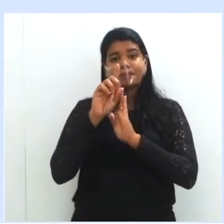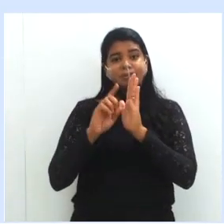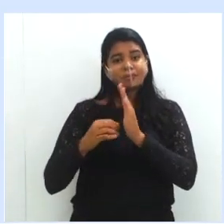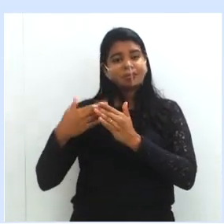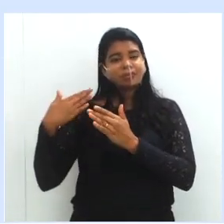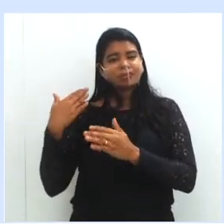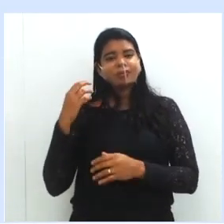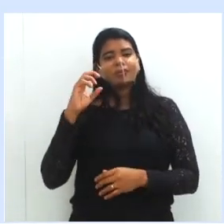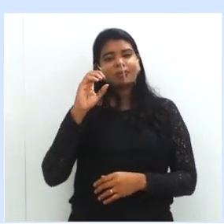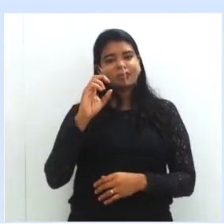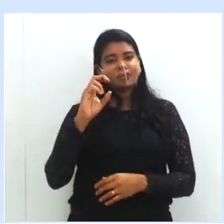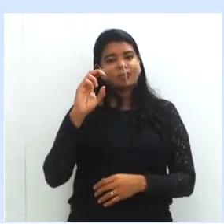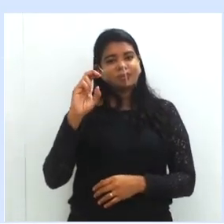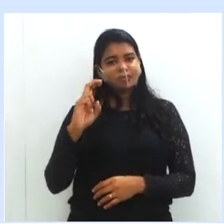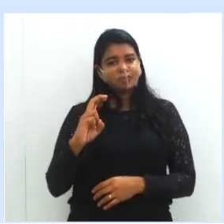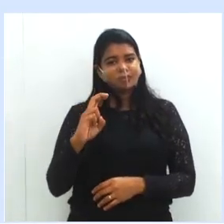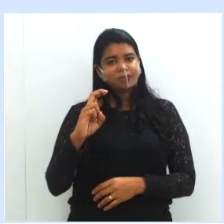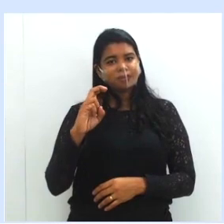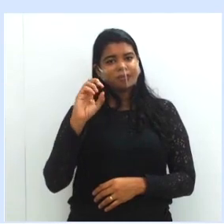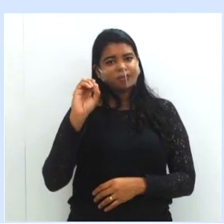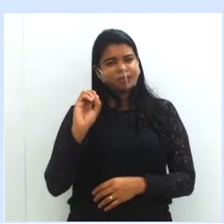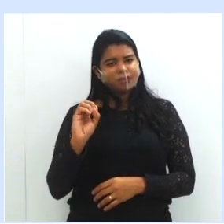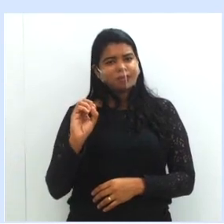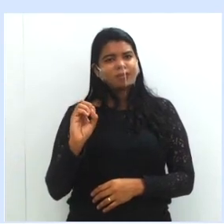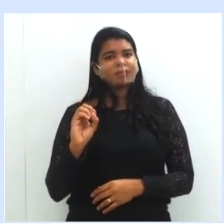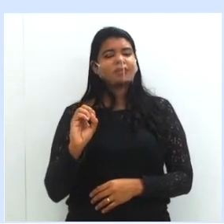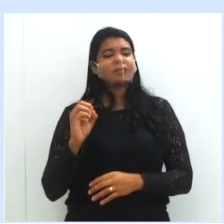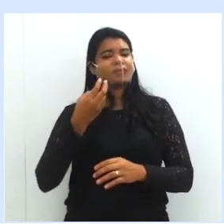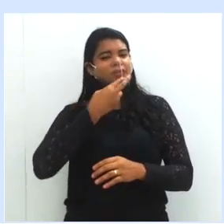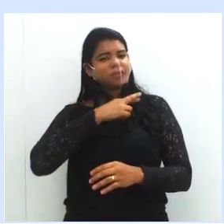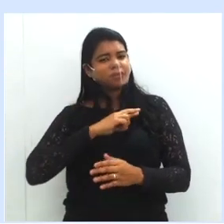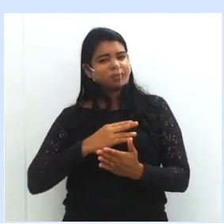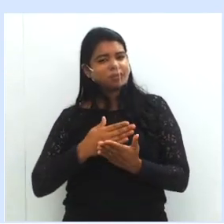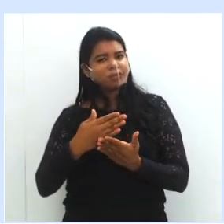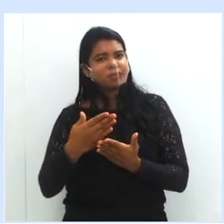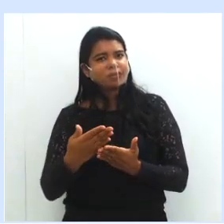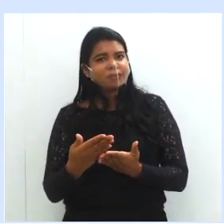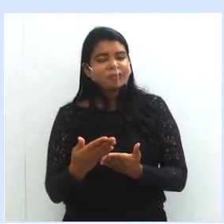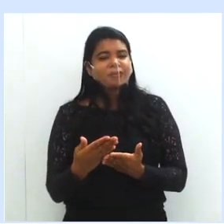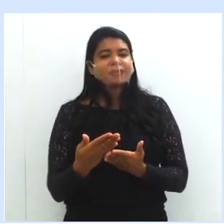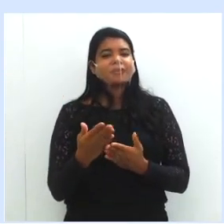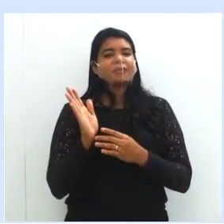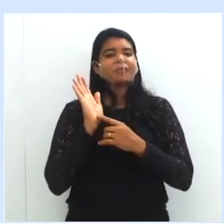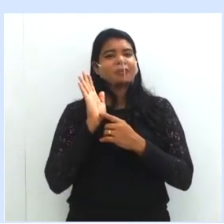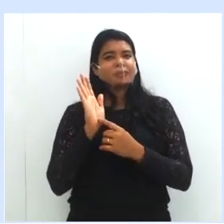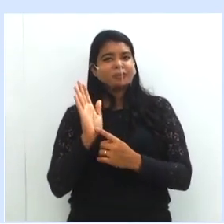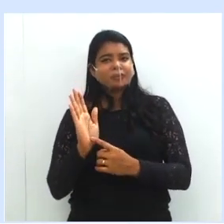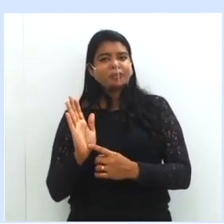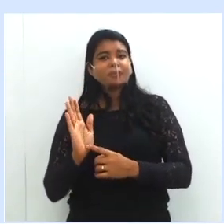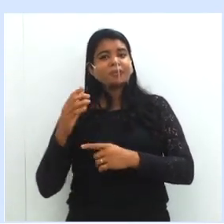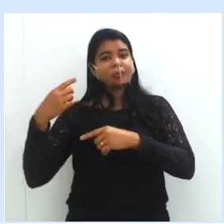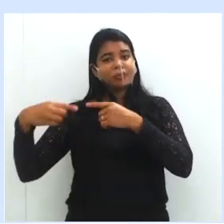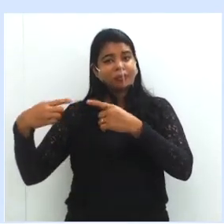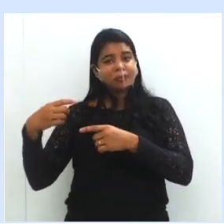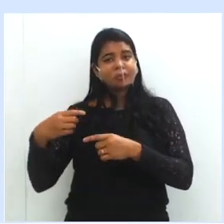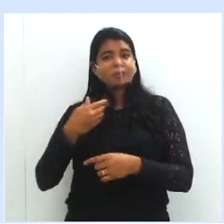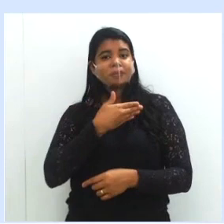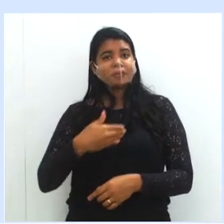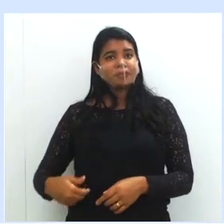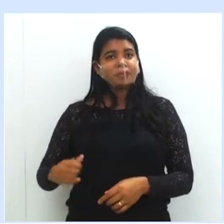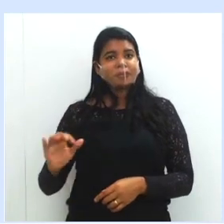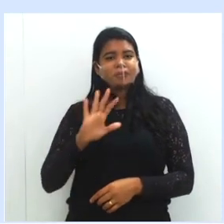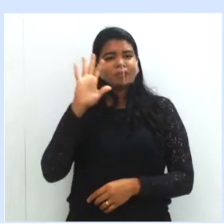década de 50 começa essa questão de quê? Da religião com a questão das políticas